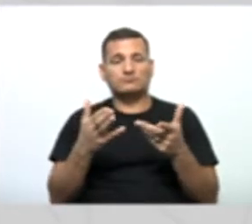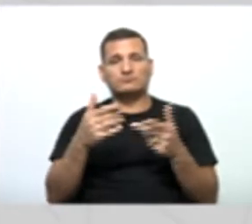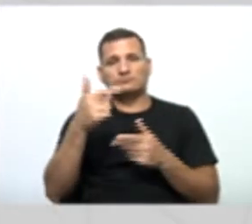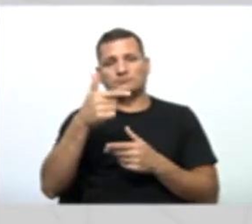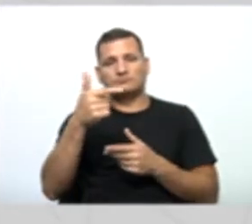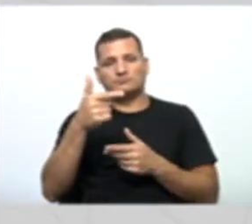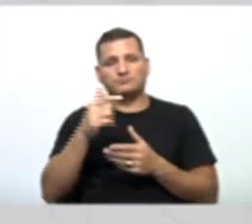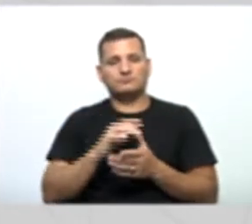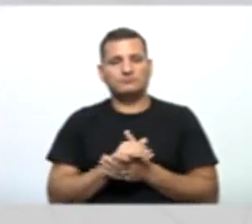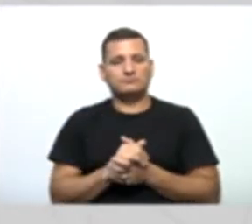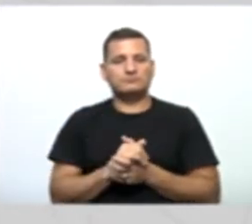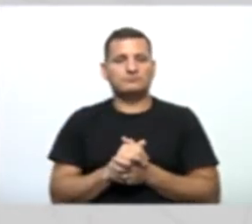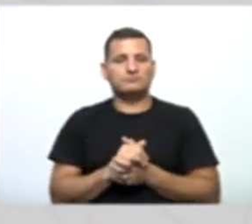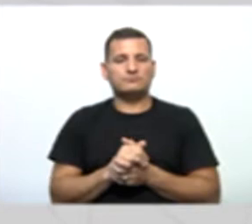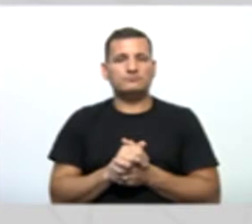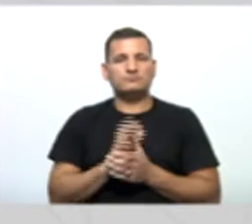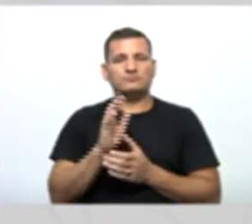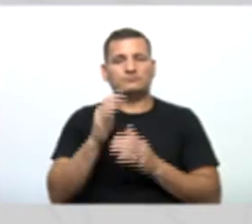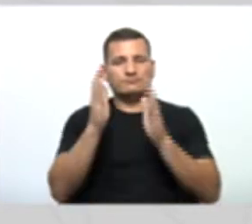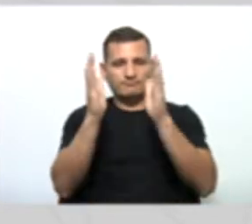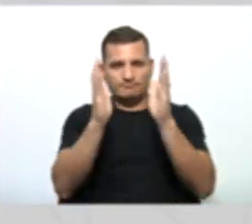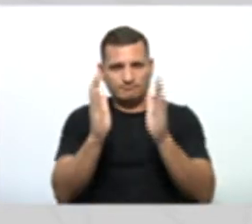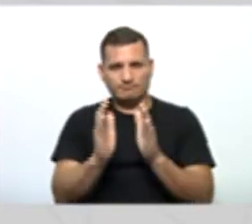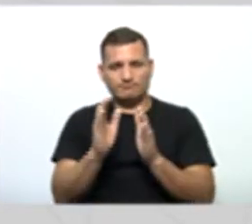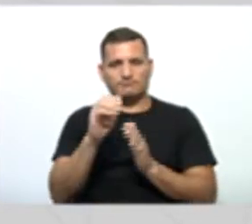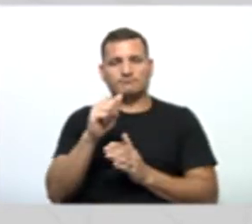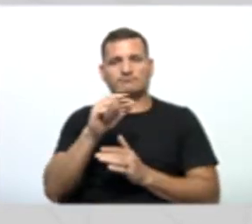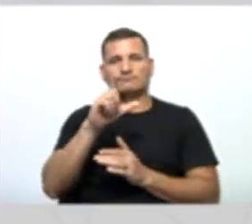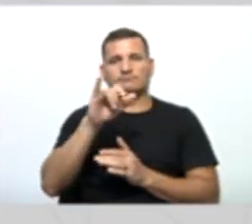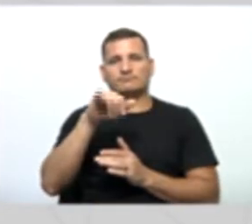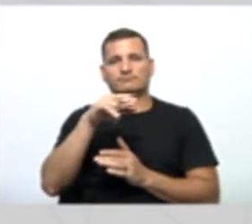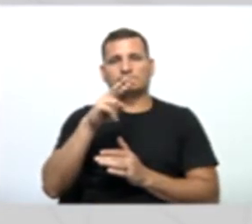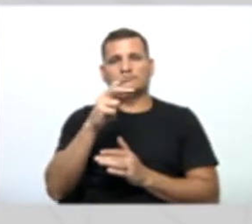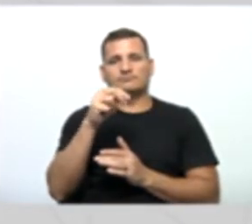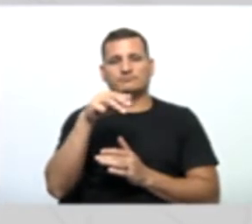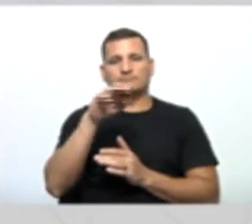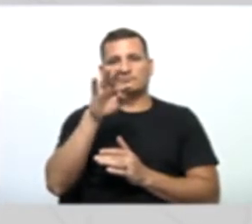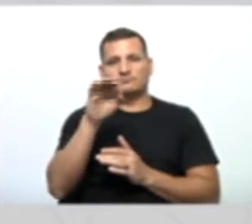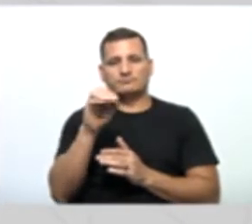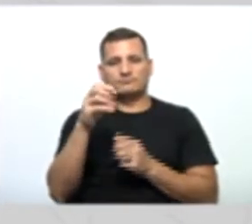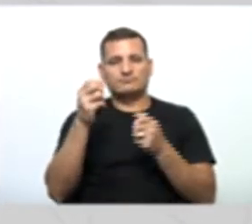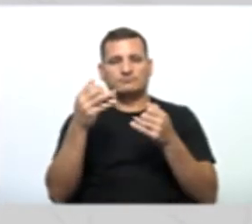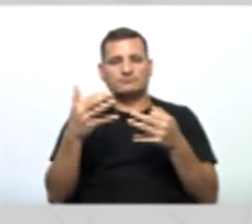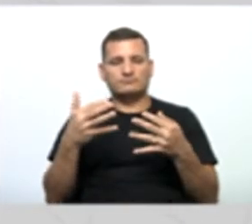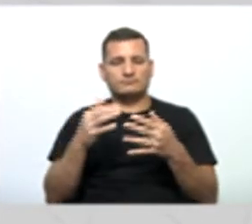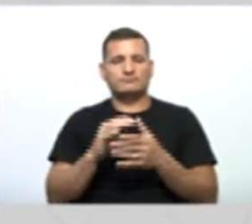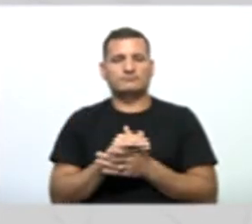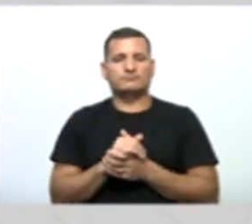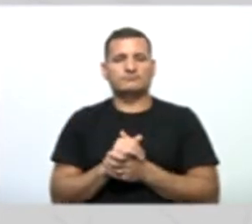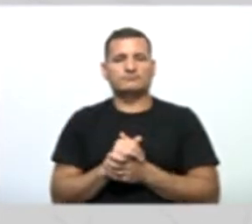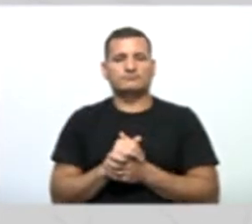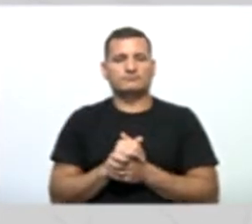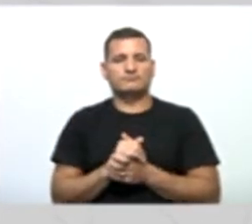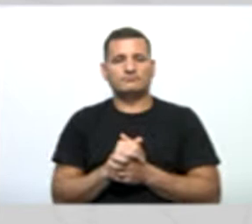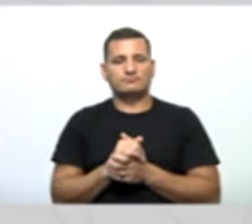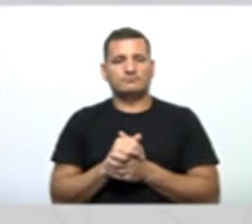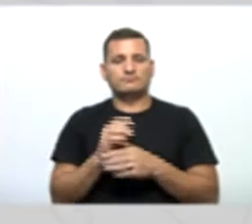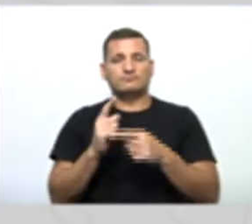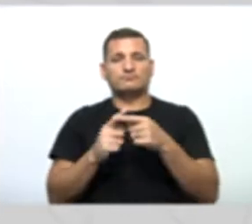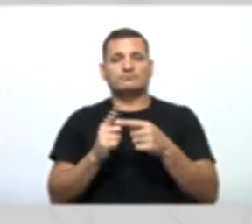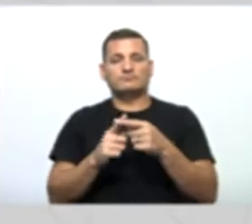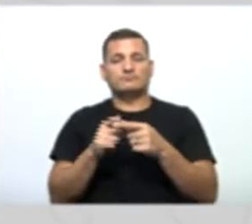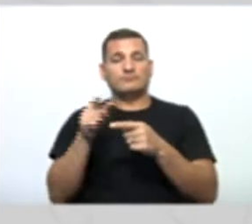sim, eu falei de alinhamento, ó, porque aqui eu já